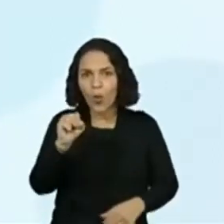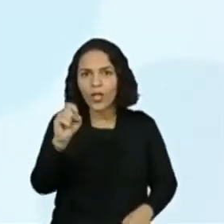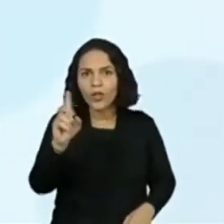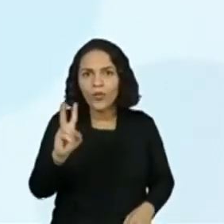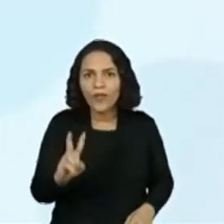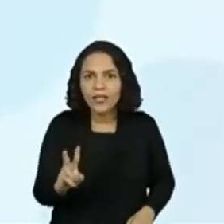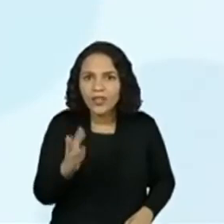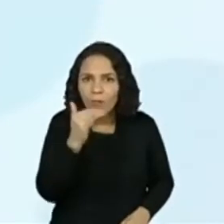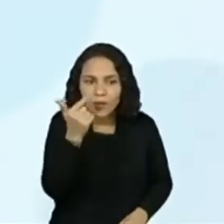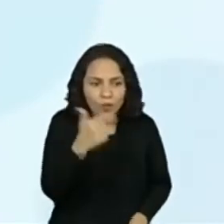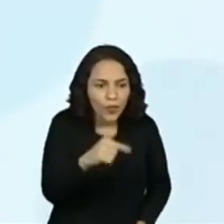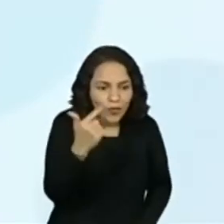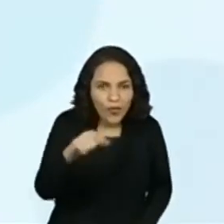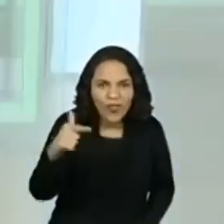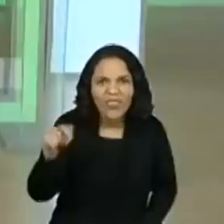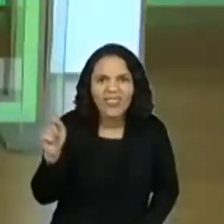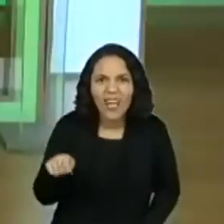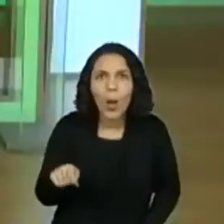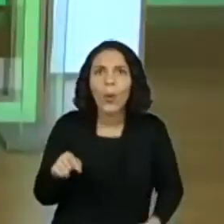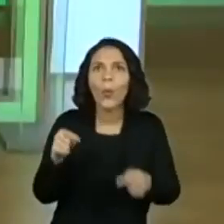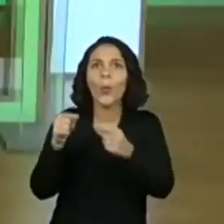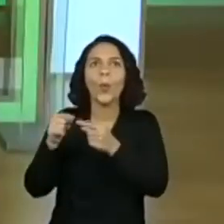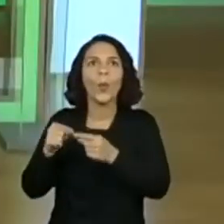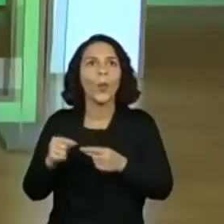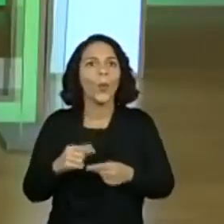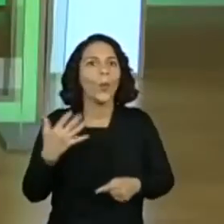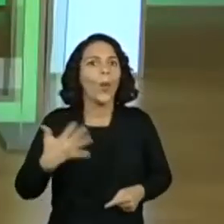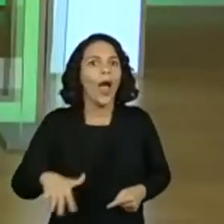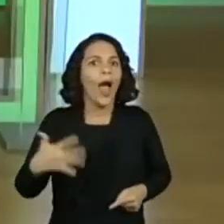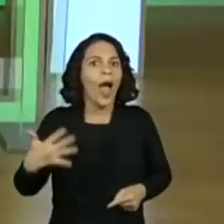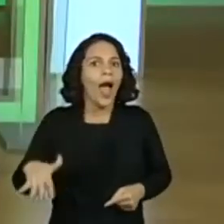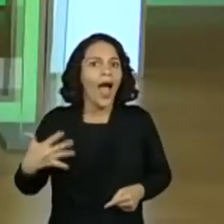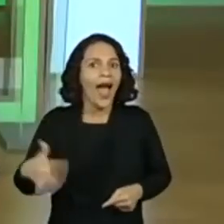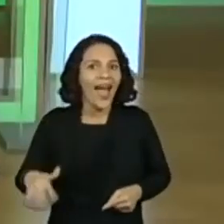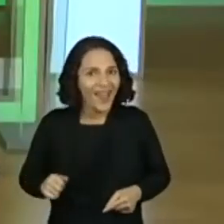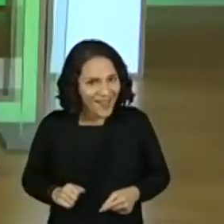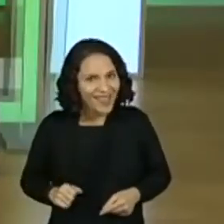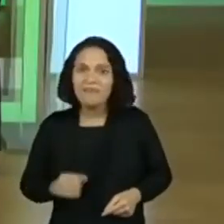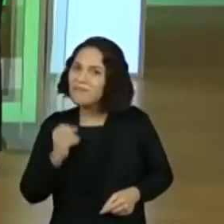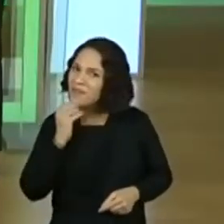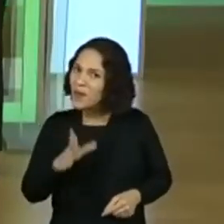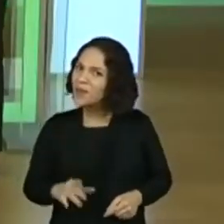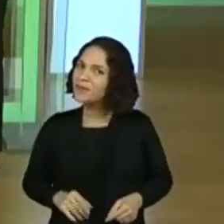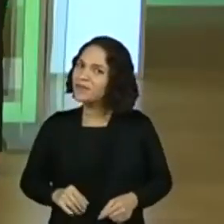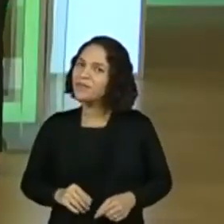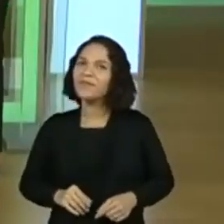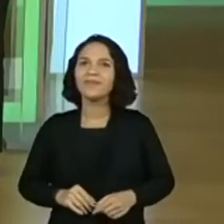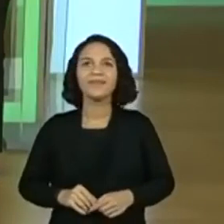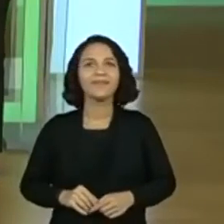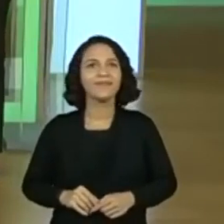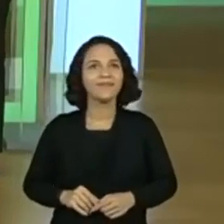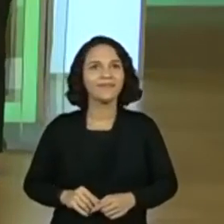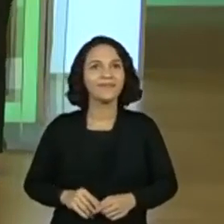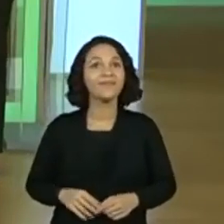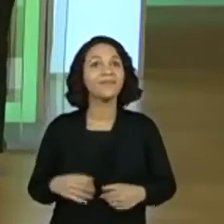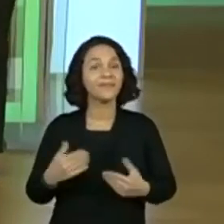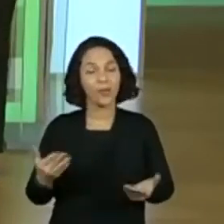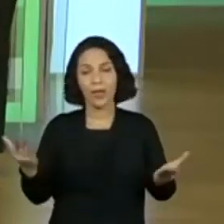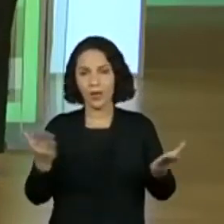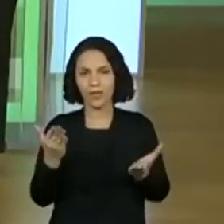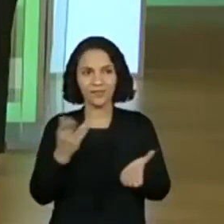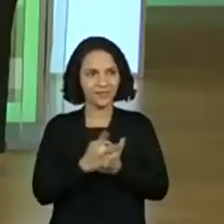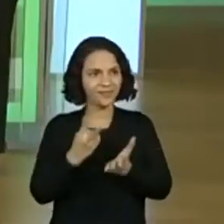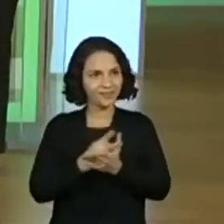vezes? Uau! 8 combinações diferentes, hein? Muito bom! Vamos então continuar